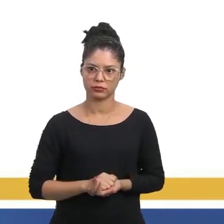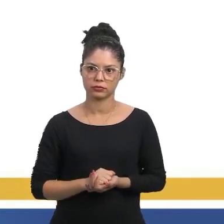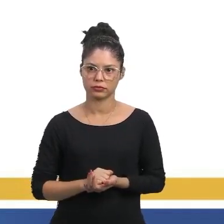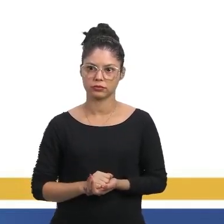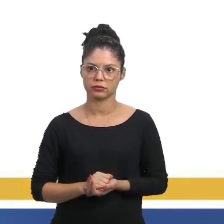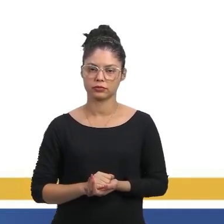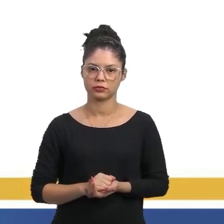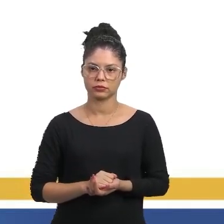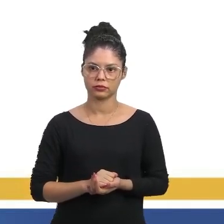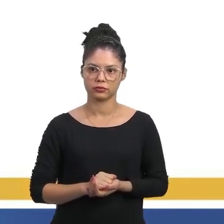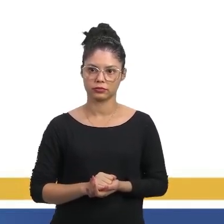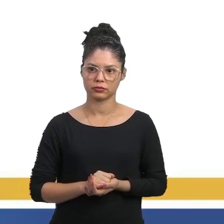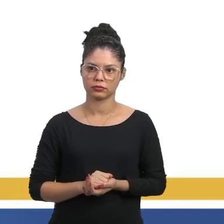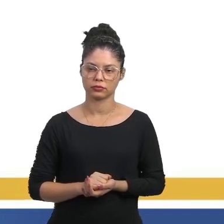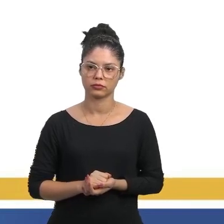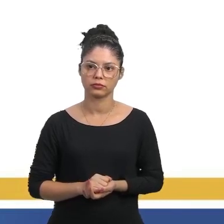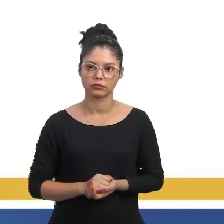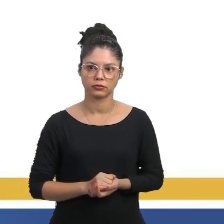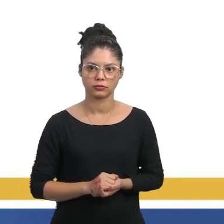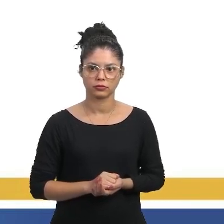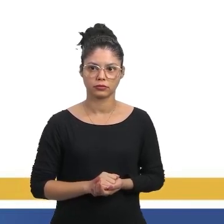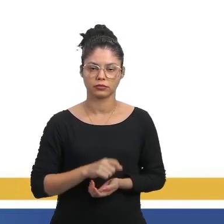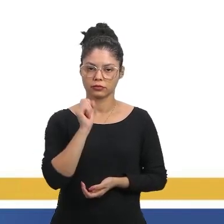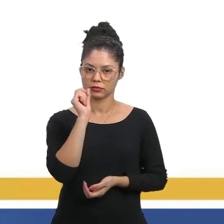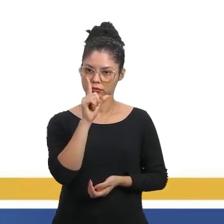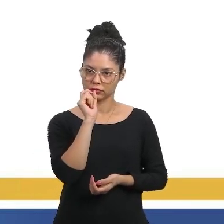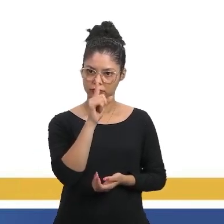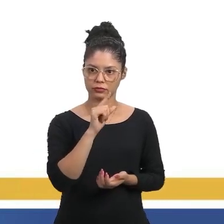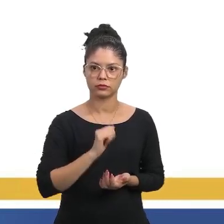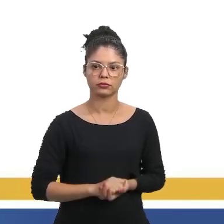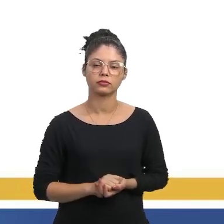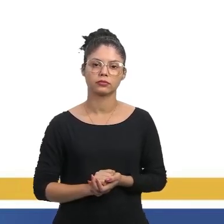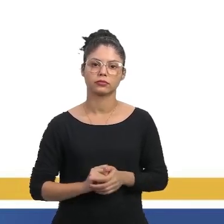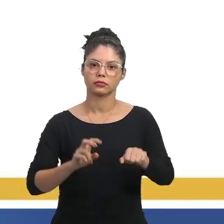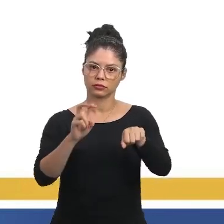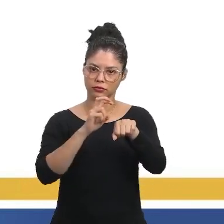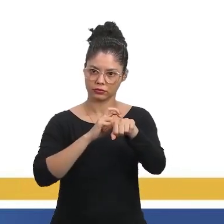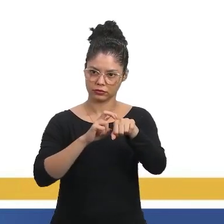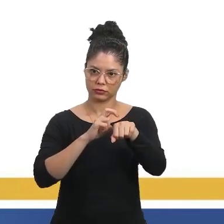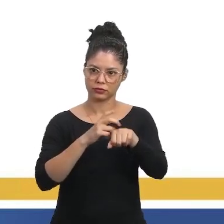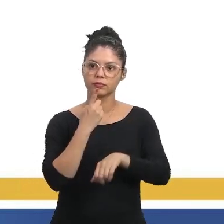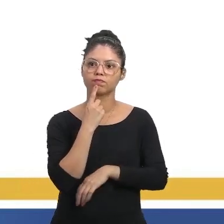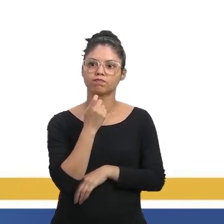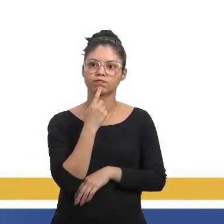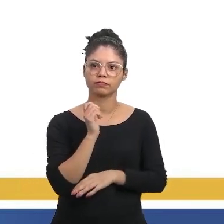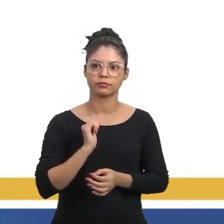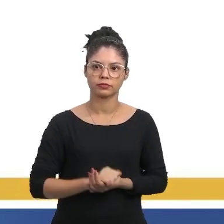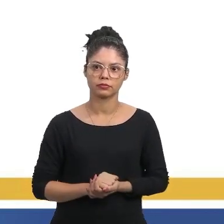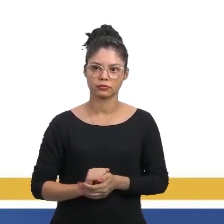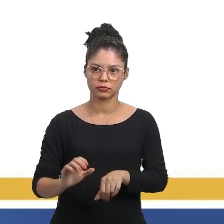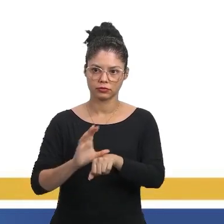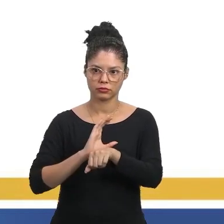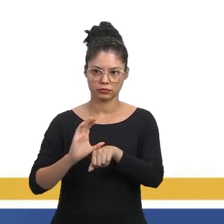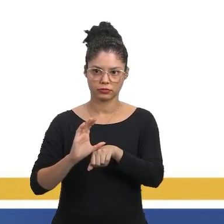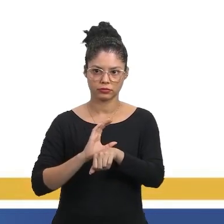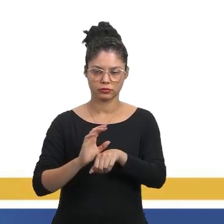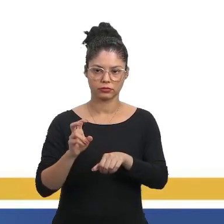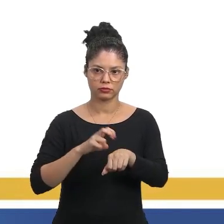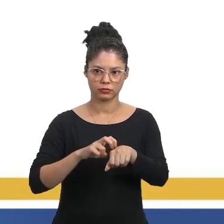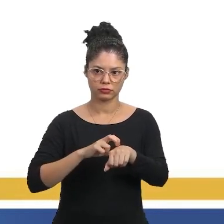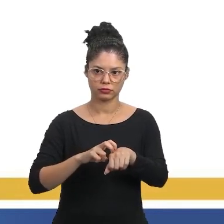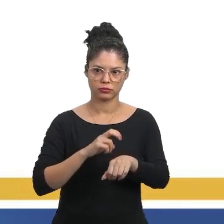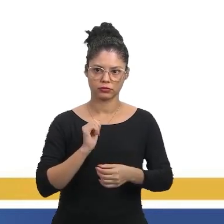fica amarelado, né, a chama. Sais de cobre azul, sais de estrôncio vermelho, sais de bário